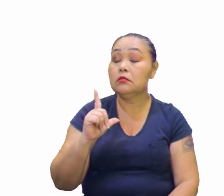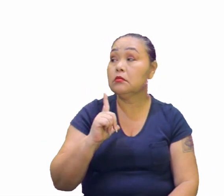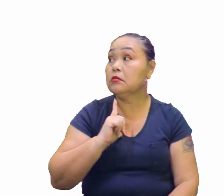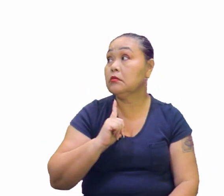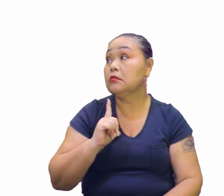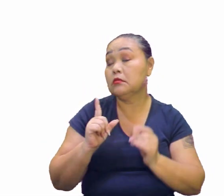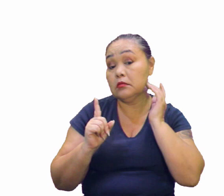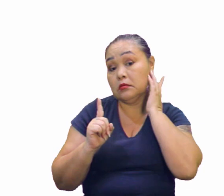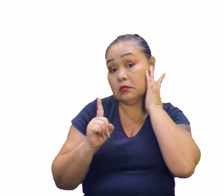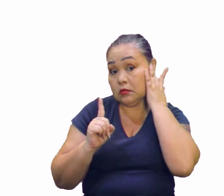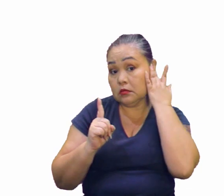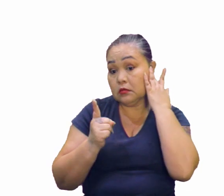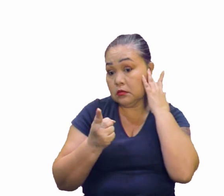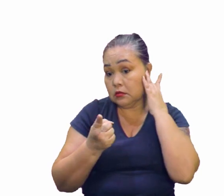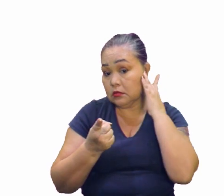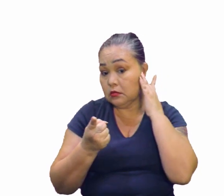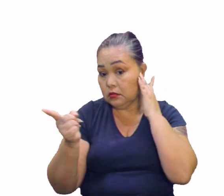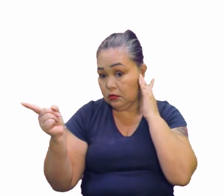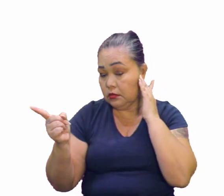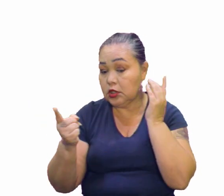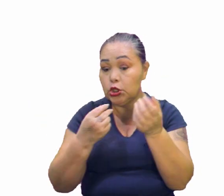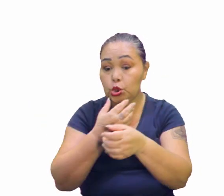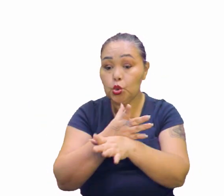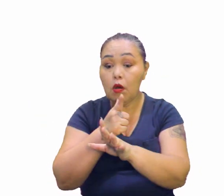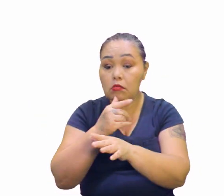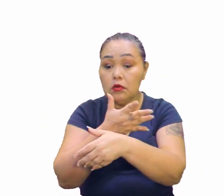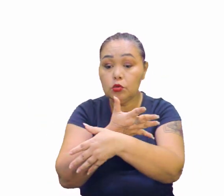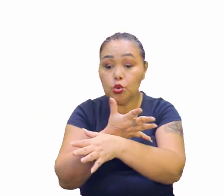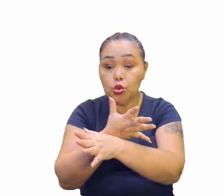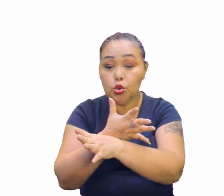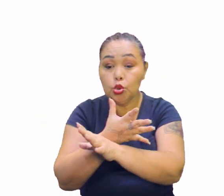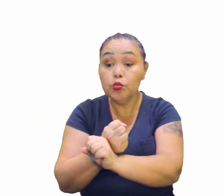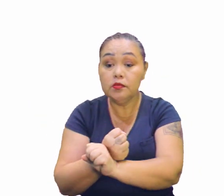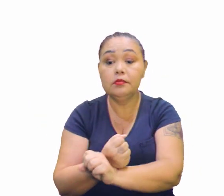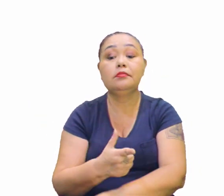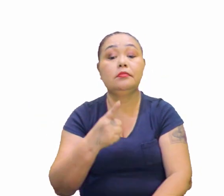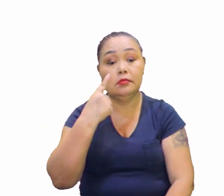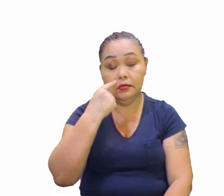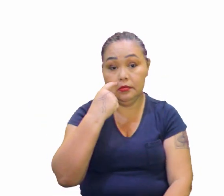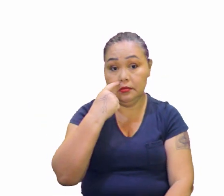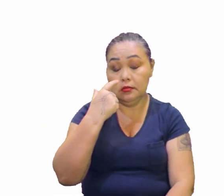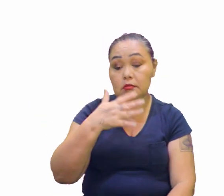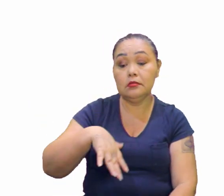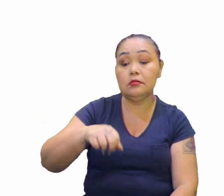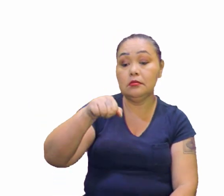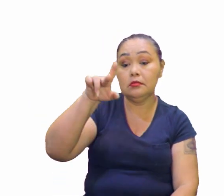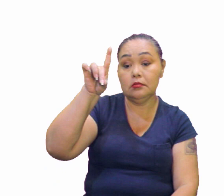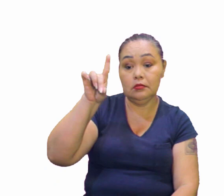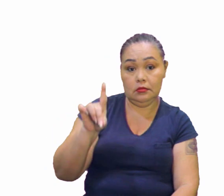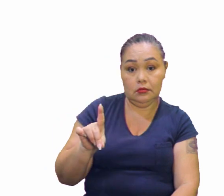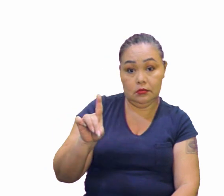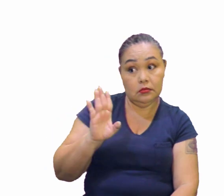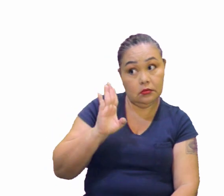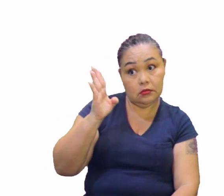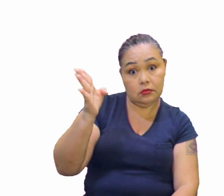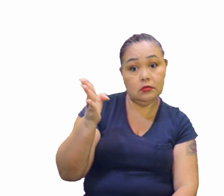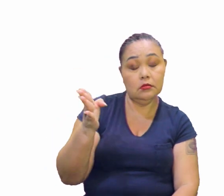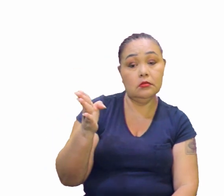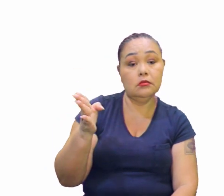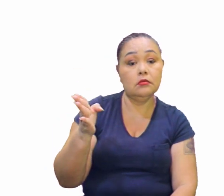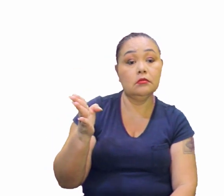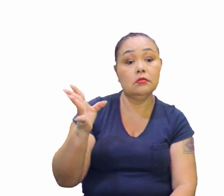seguinte, a desertificação está relacionada muito ali à questão da região do Nordeste. E essa